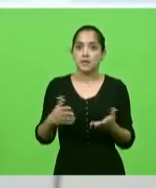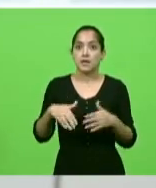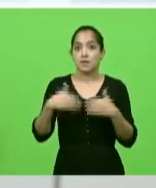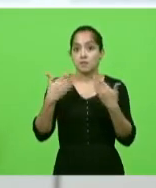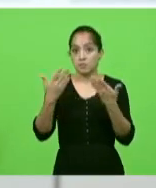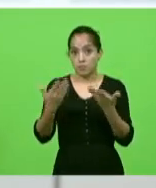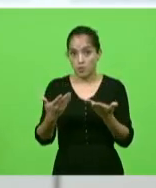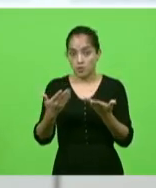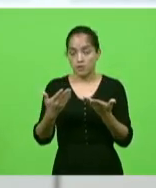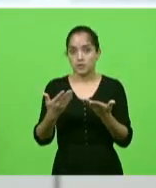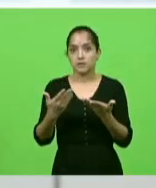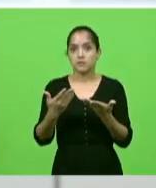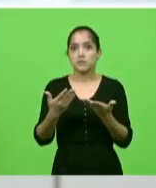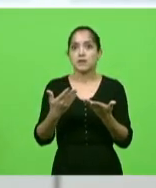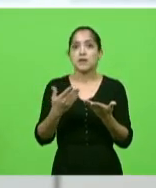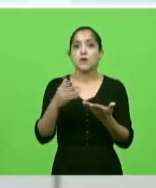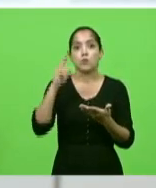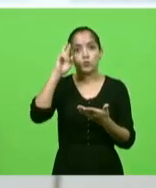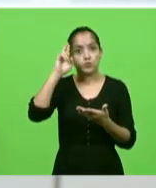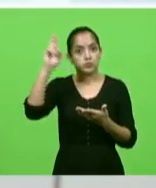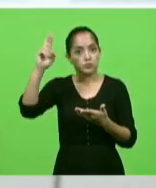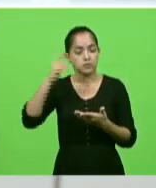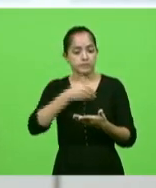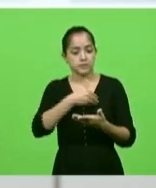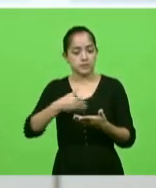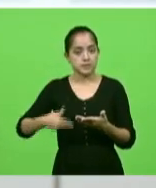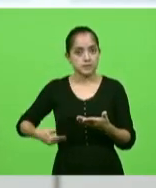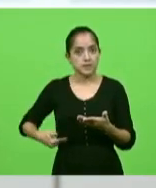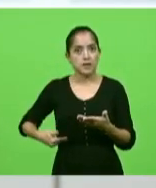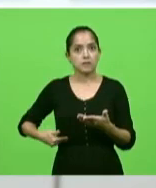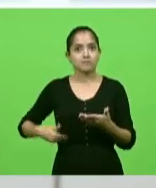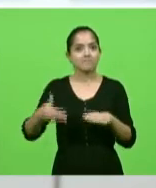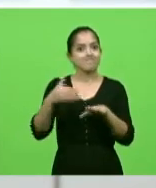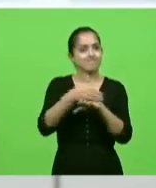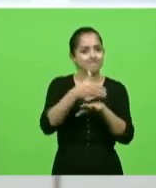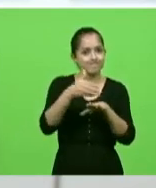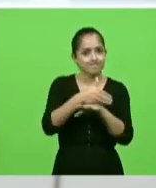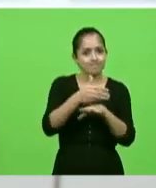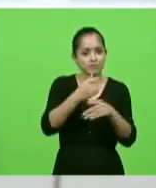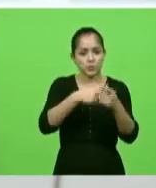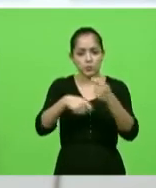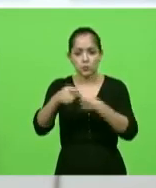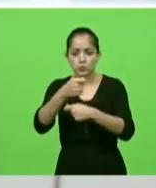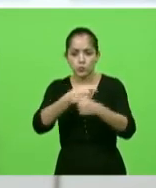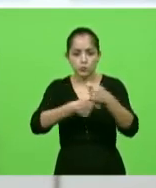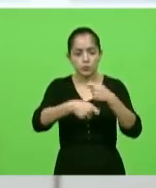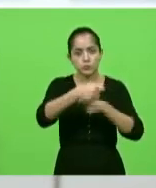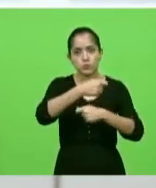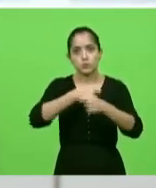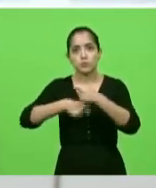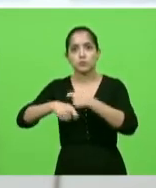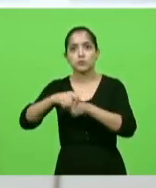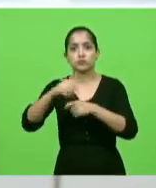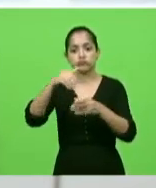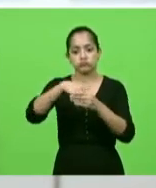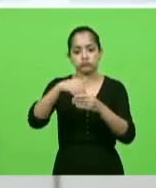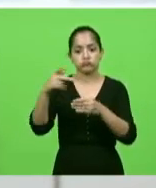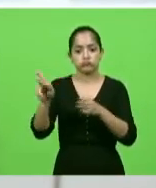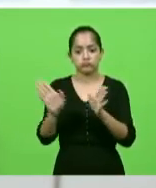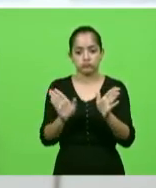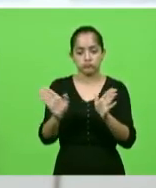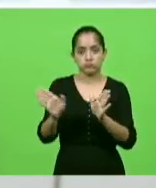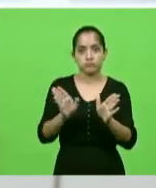não seja corriqueiro o chefe de estado se envolvendo em todas as negociações realizadas em seu mandato o